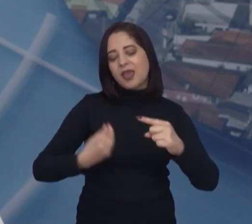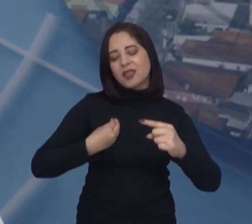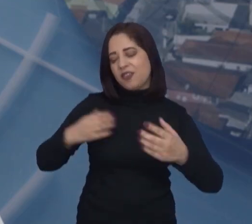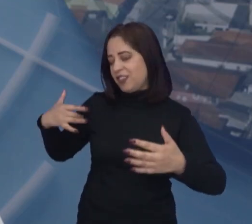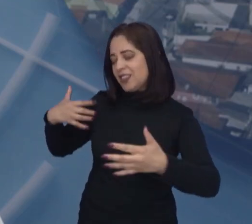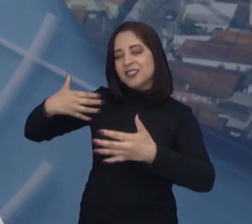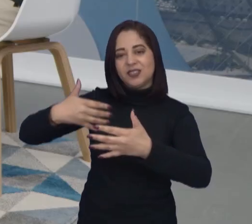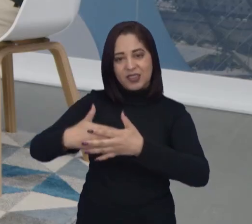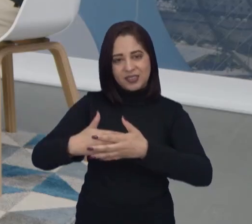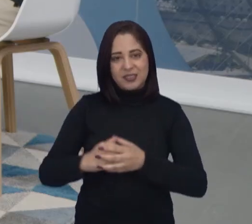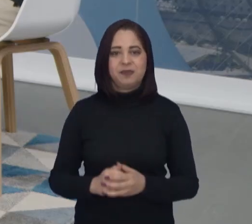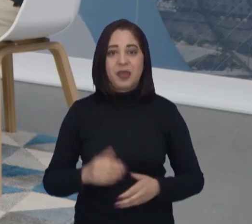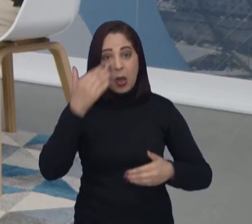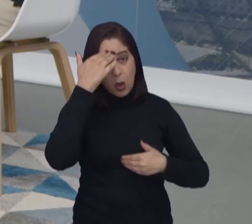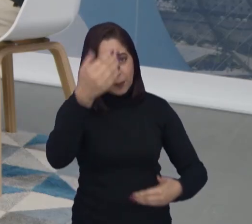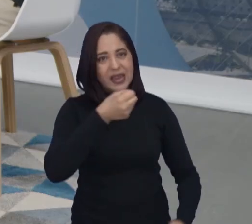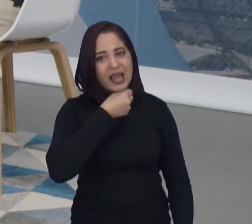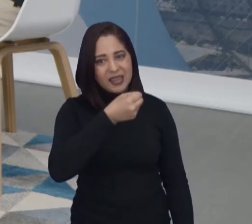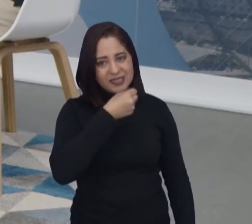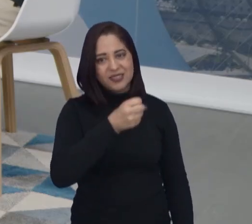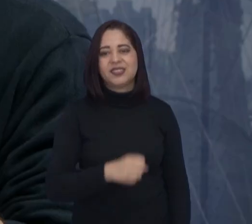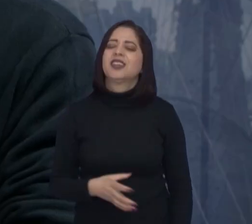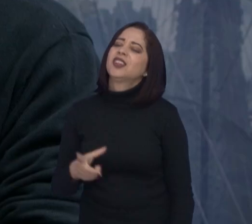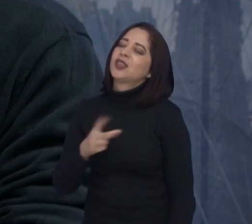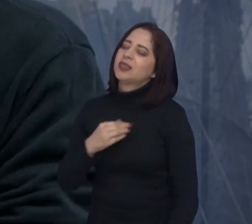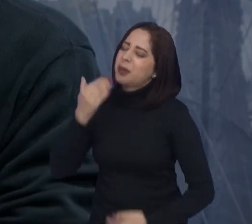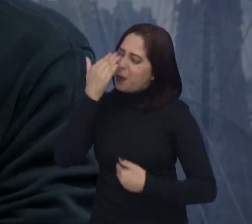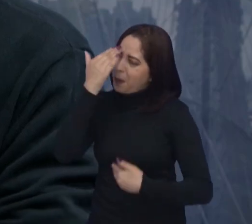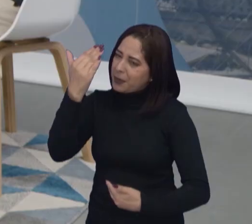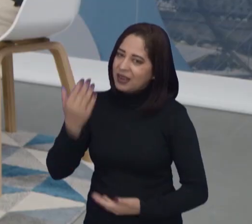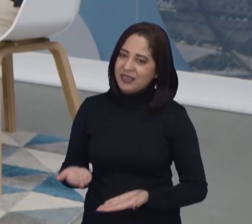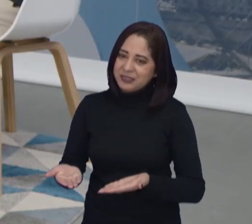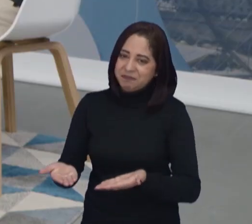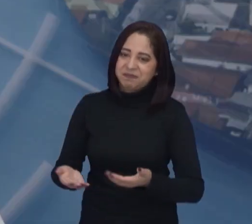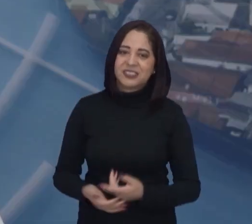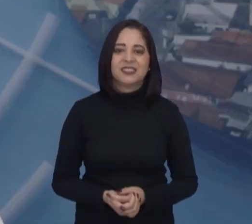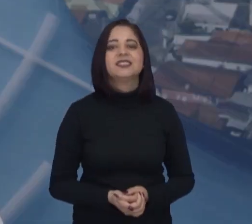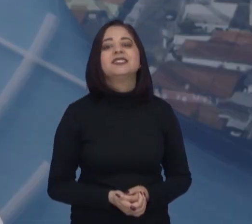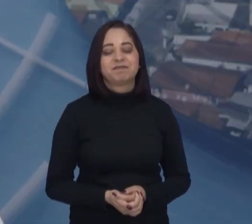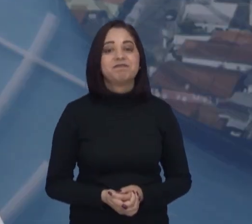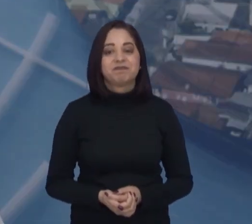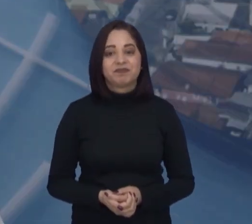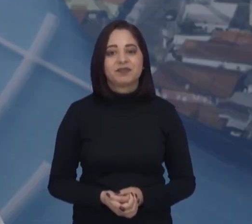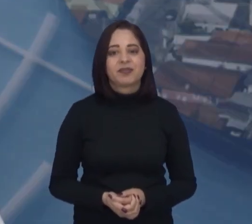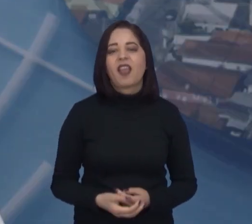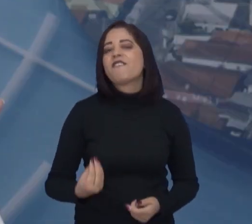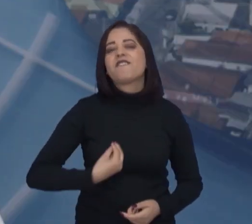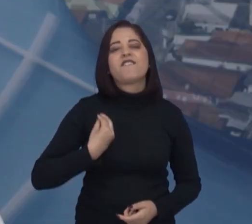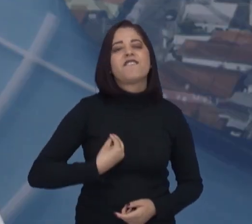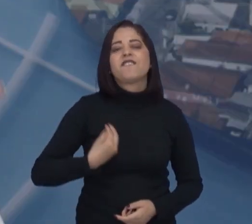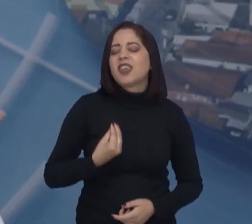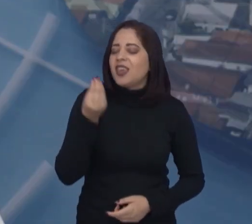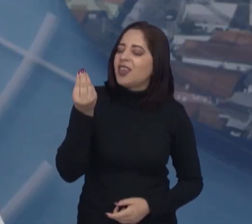viu, Rafael? E volte sempre. Nossa, eu que agradeço. Uma honra, um privilégio. Muito, muito obrigado, gente. É isso. Então, tá aí. Vivam, né,